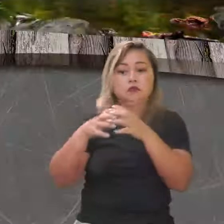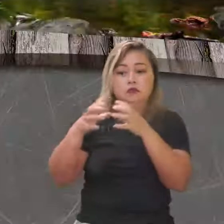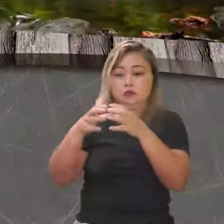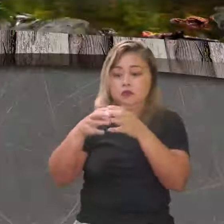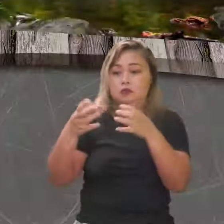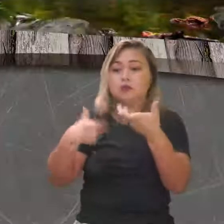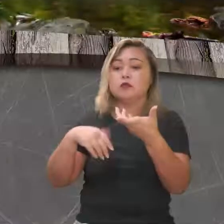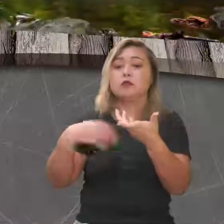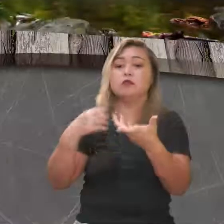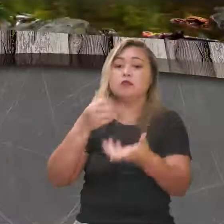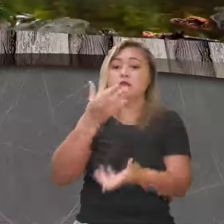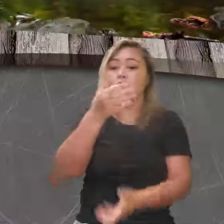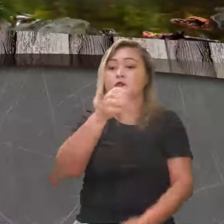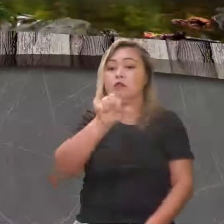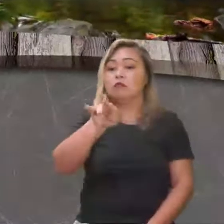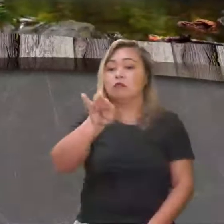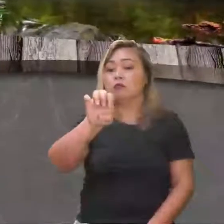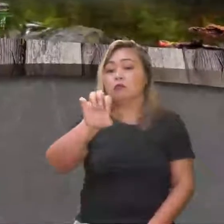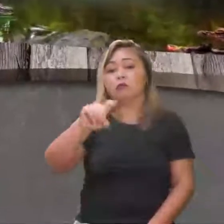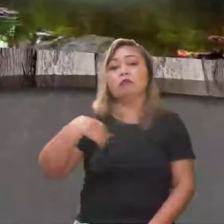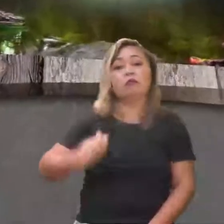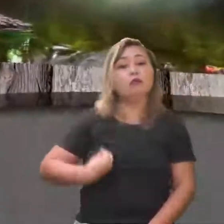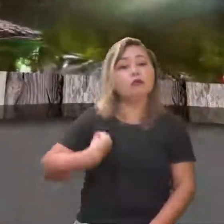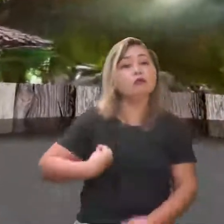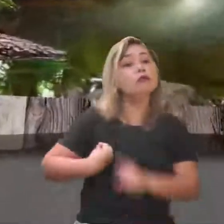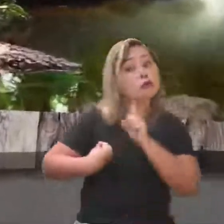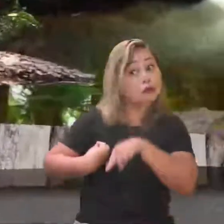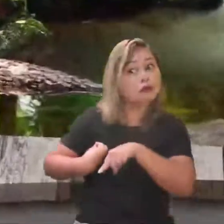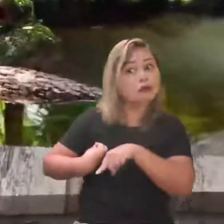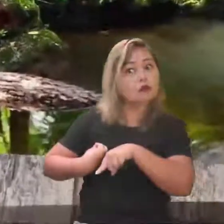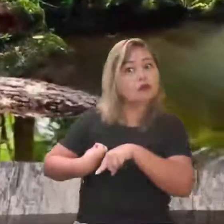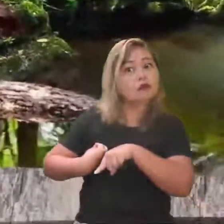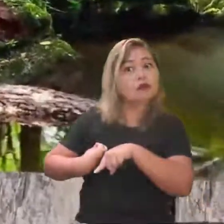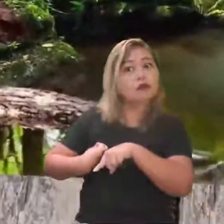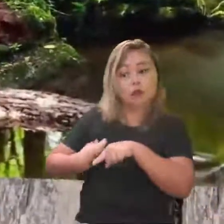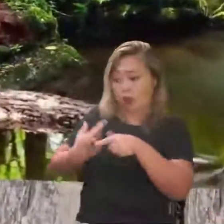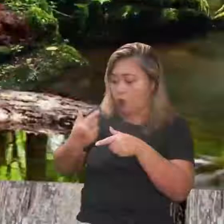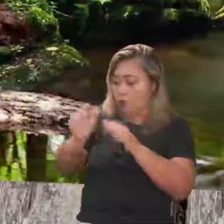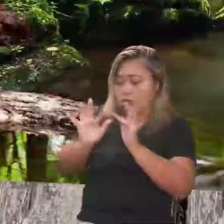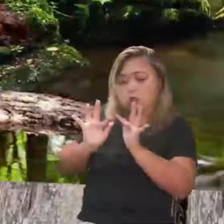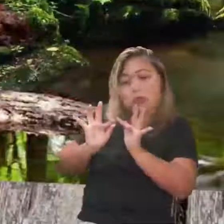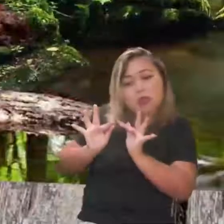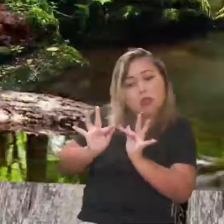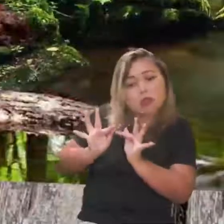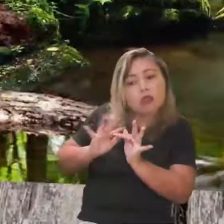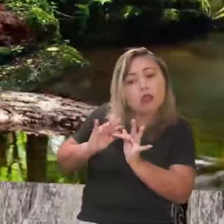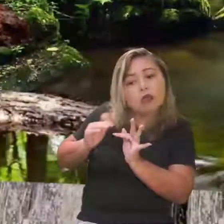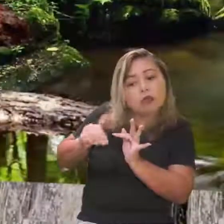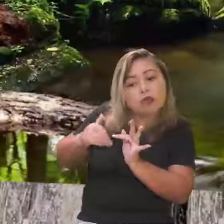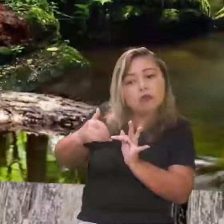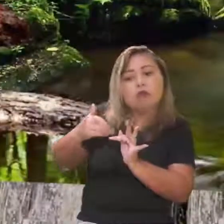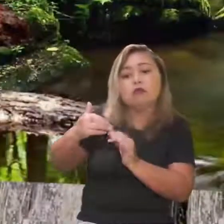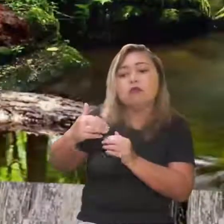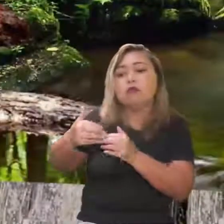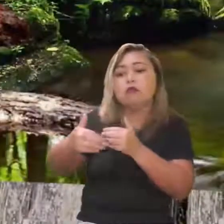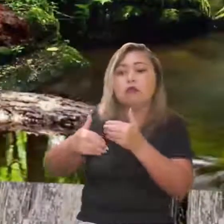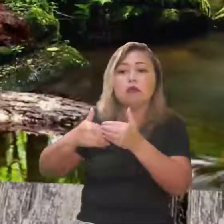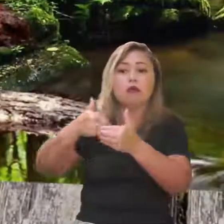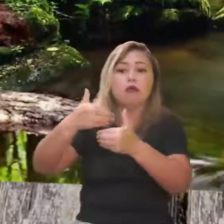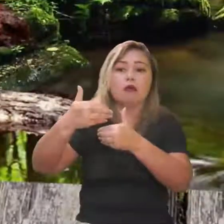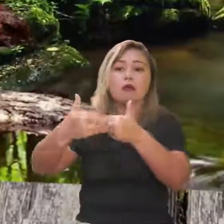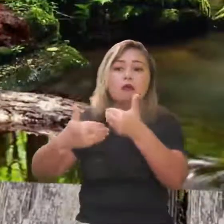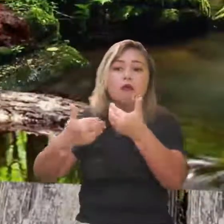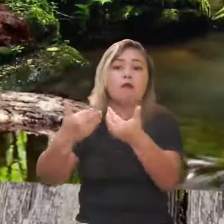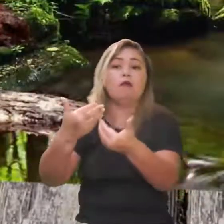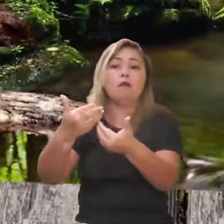de seres vivos, a gente parte disso mesmo. Do menos complexo para o mais